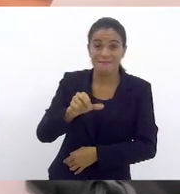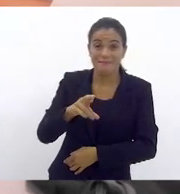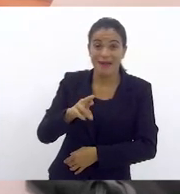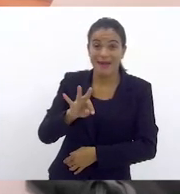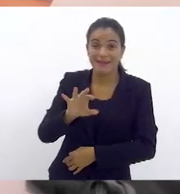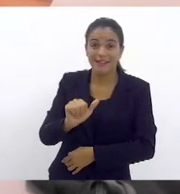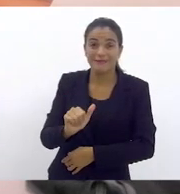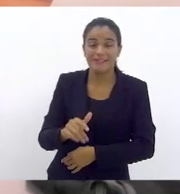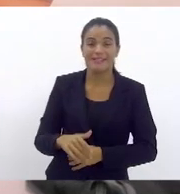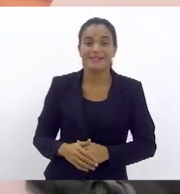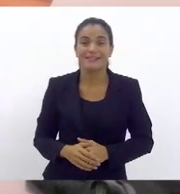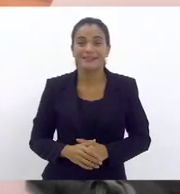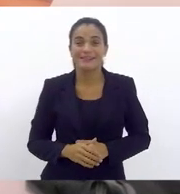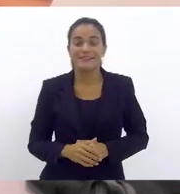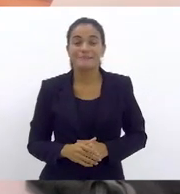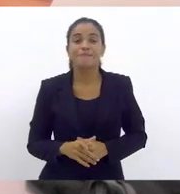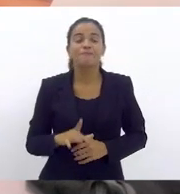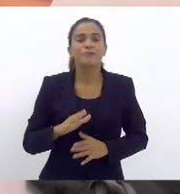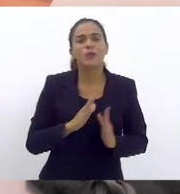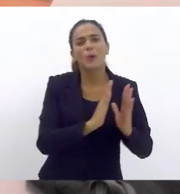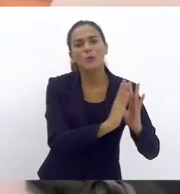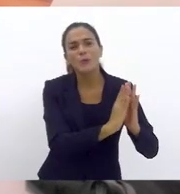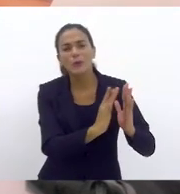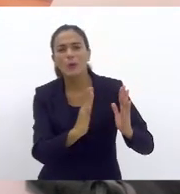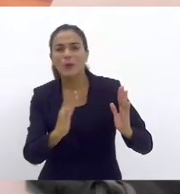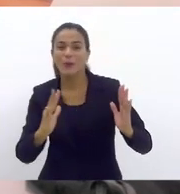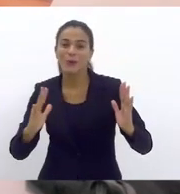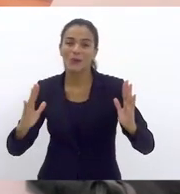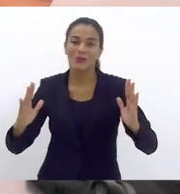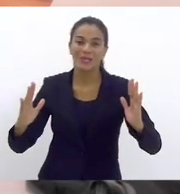Por uma questão importante né todo esse processo